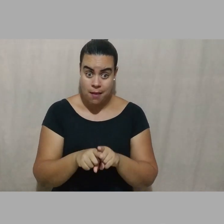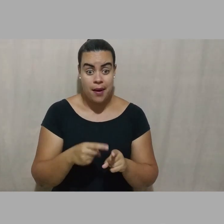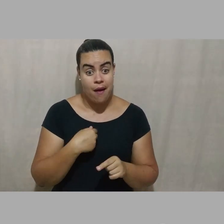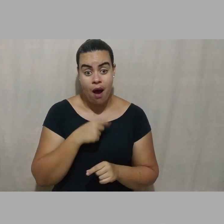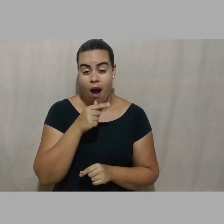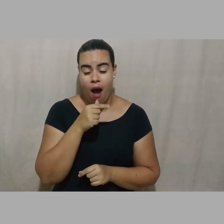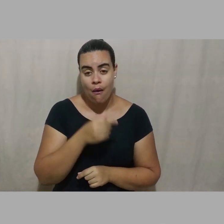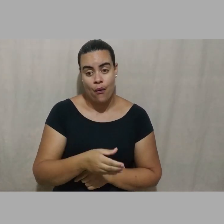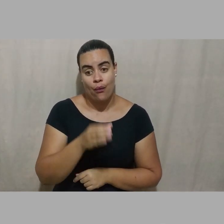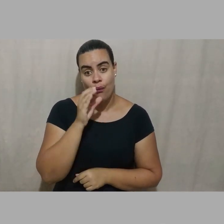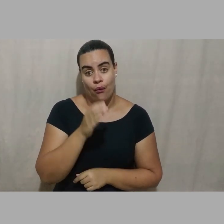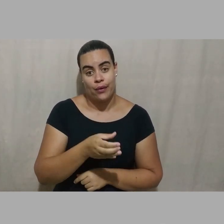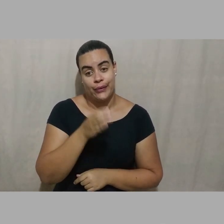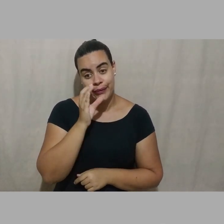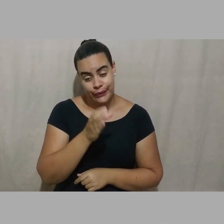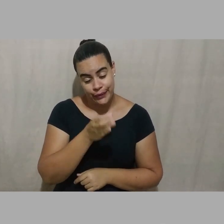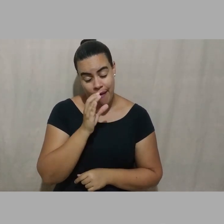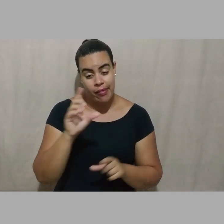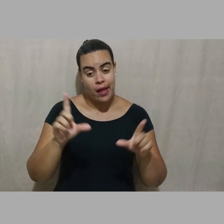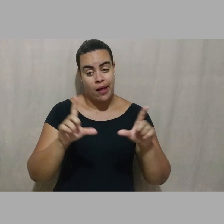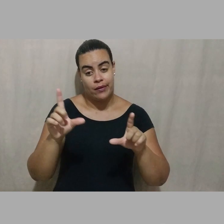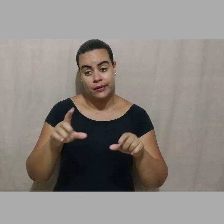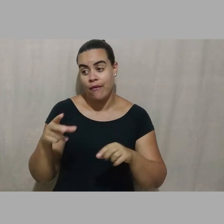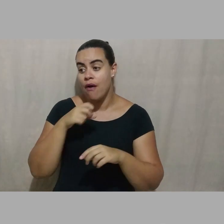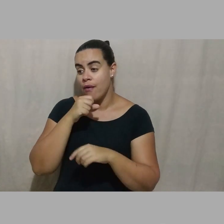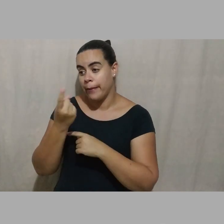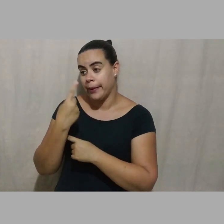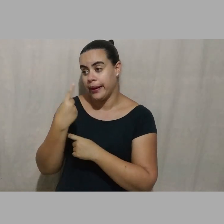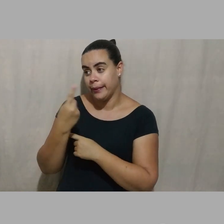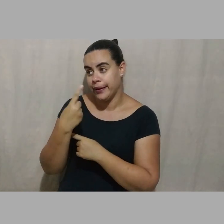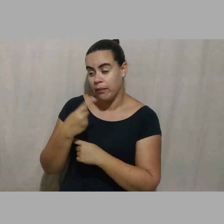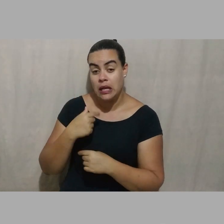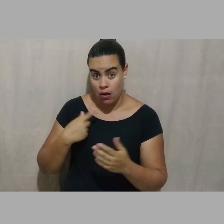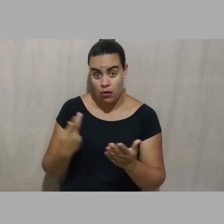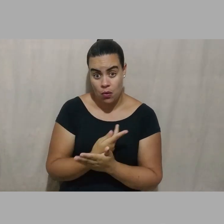água telebenta e tive infecções urinárias provavelmente relacionadas.